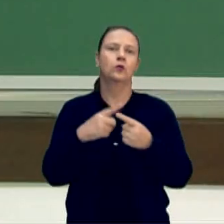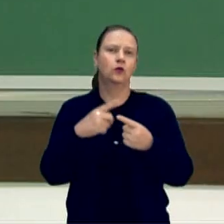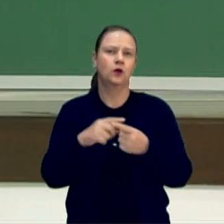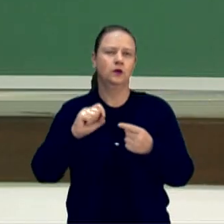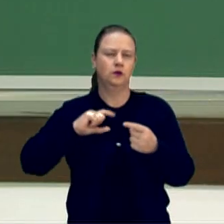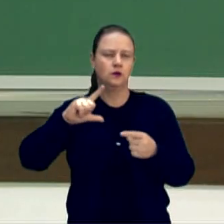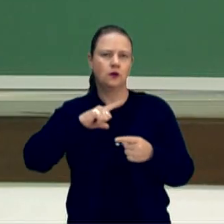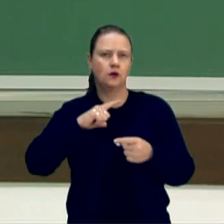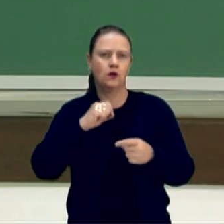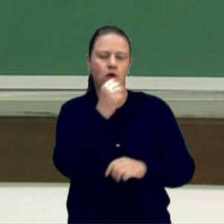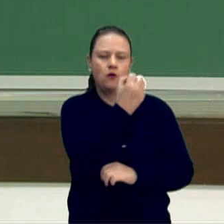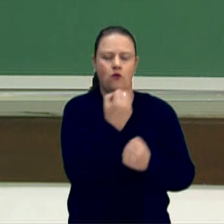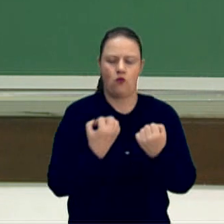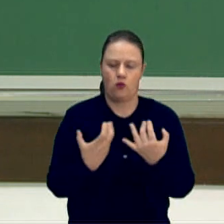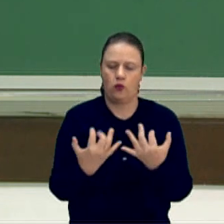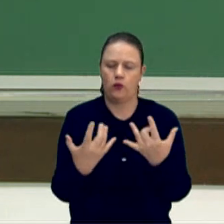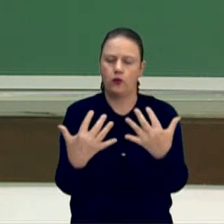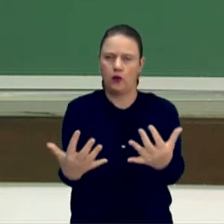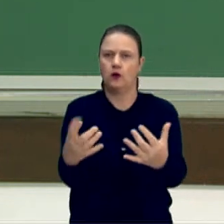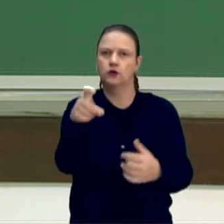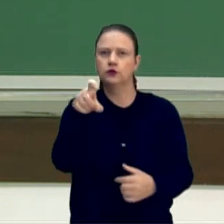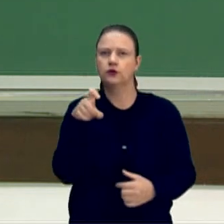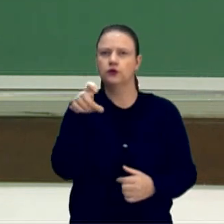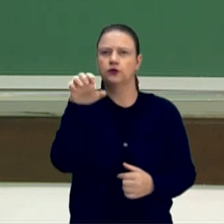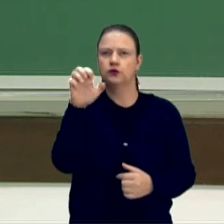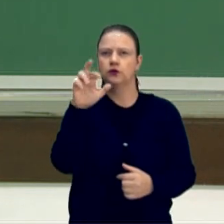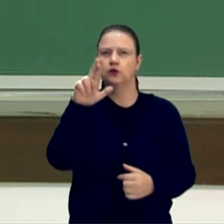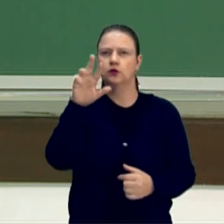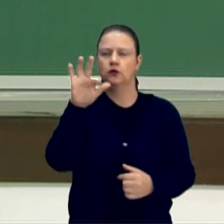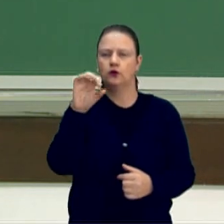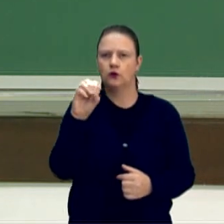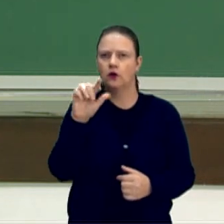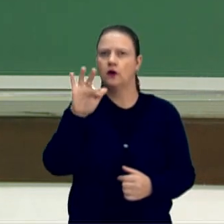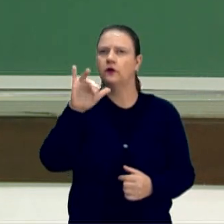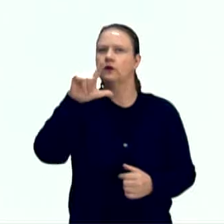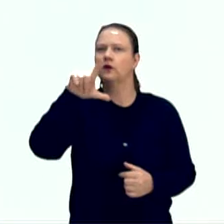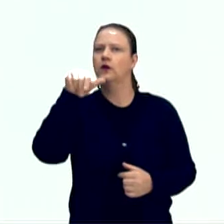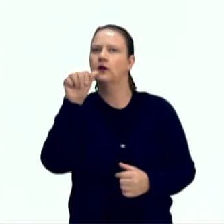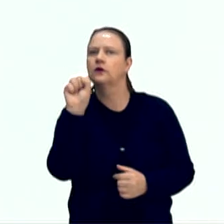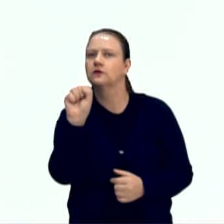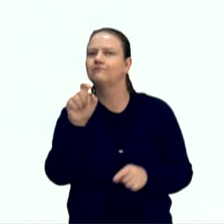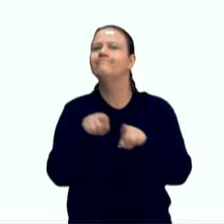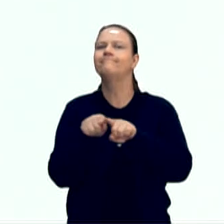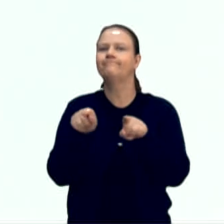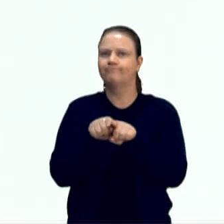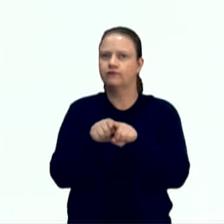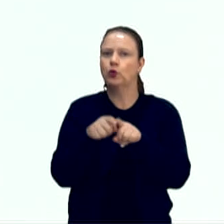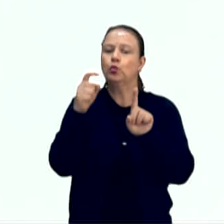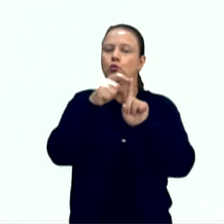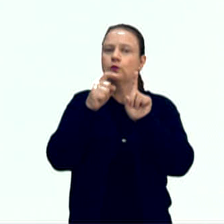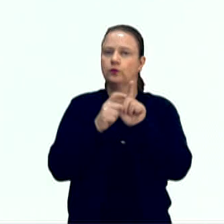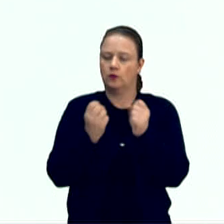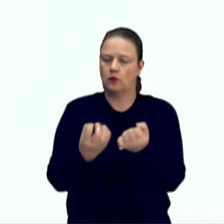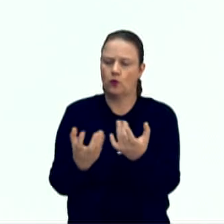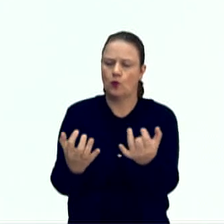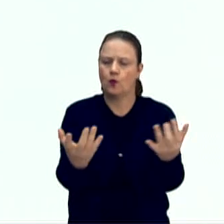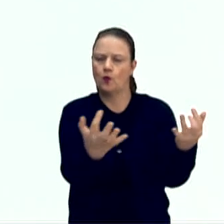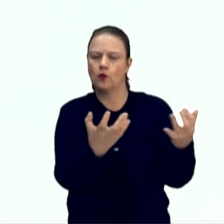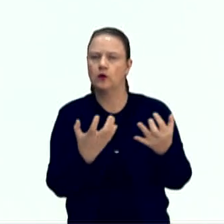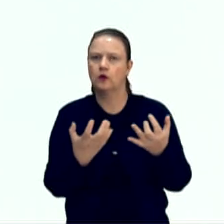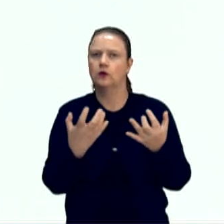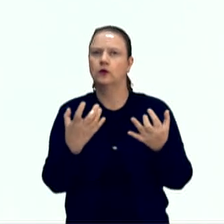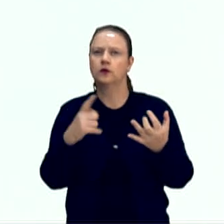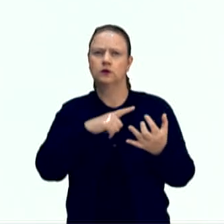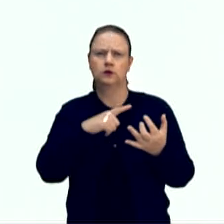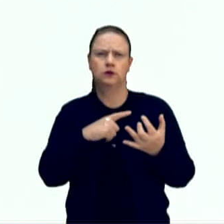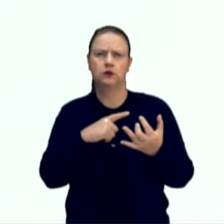semiárido, como, por exemplo, plantas xerófilas ou xerófilas, ou ainda assim, áreas onde você tem aí uma vegetação